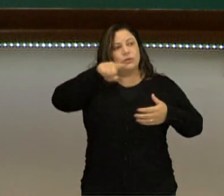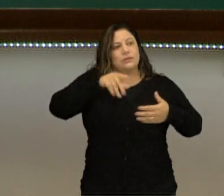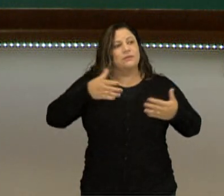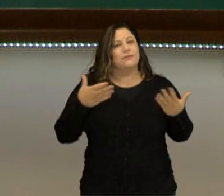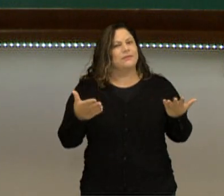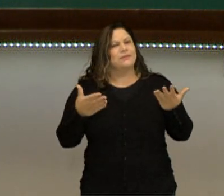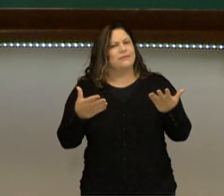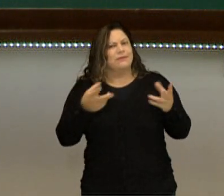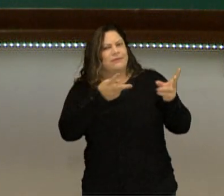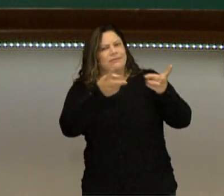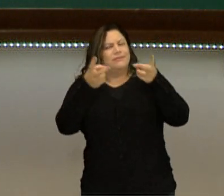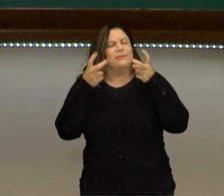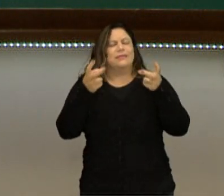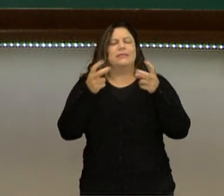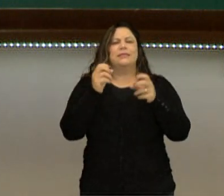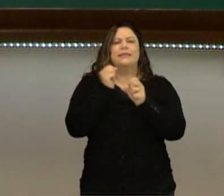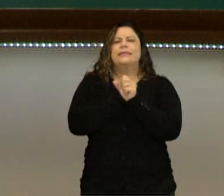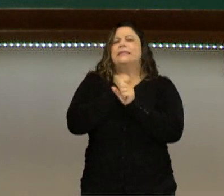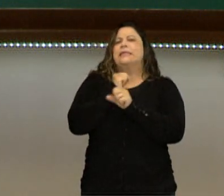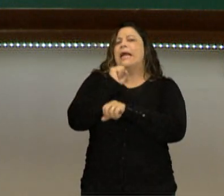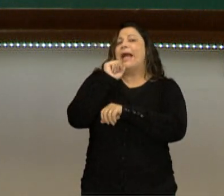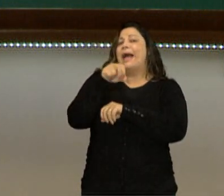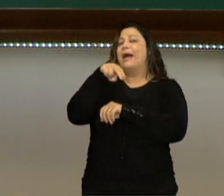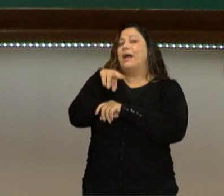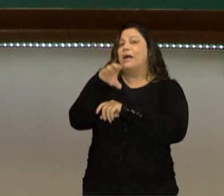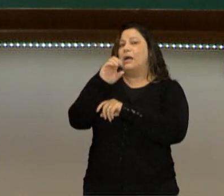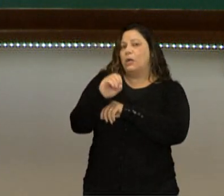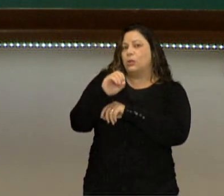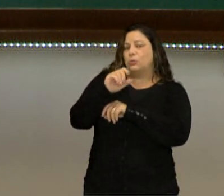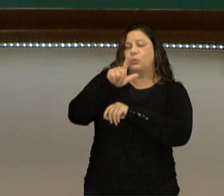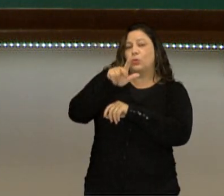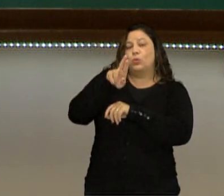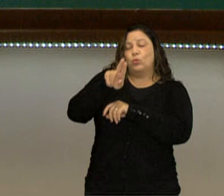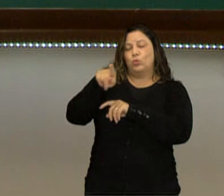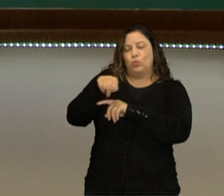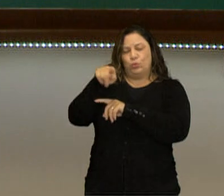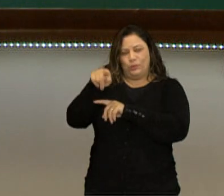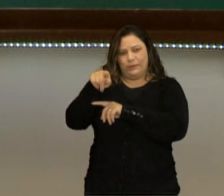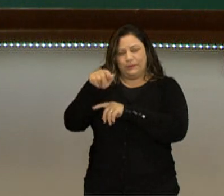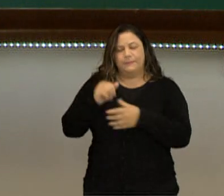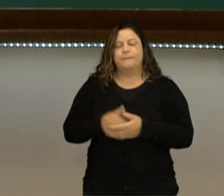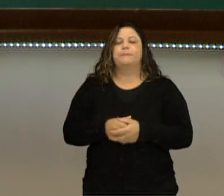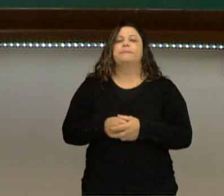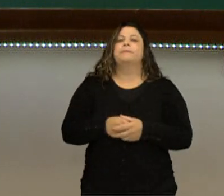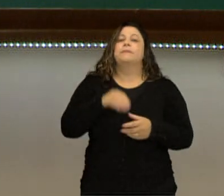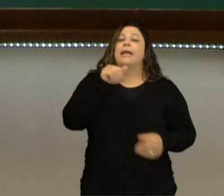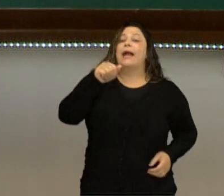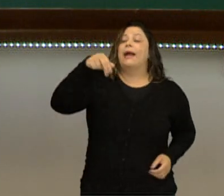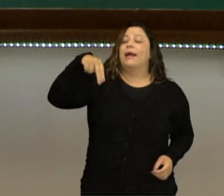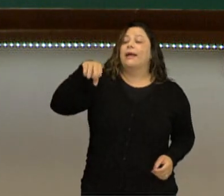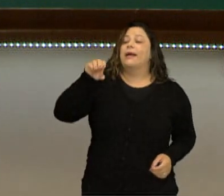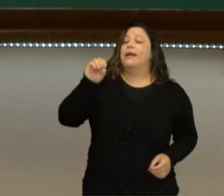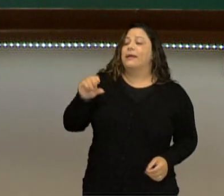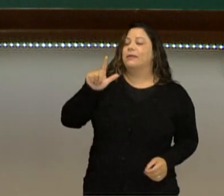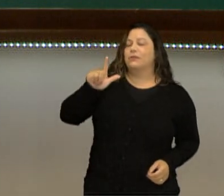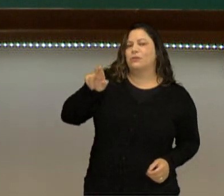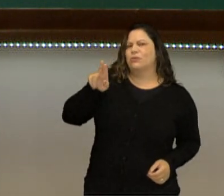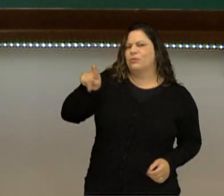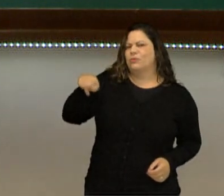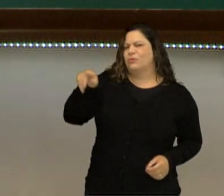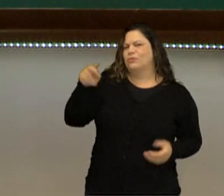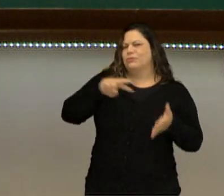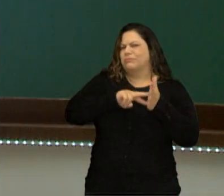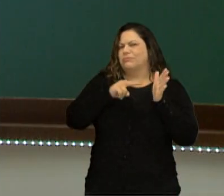você vai ouvir falar de ano-luz, tá? Ou ano-luz, no singular, ano-luz. O que é um